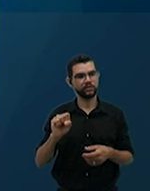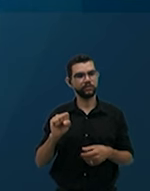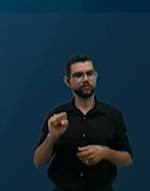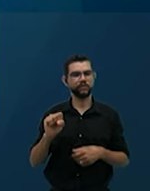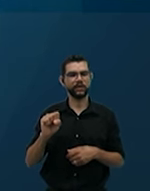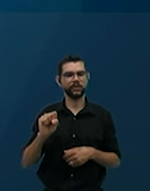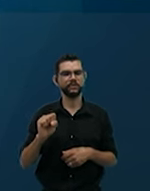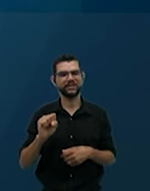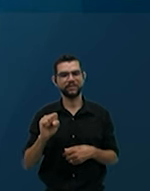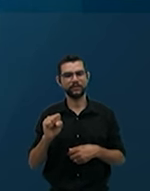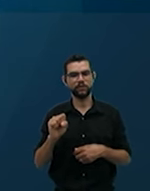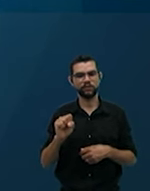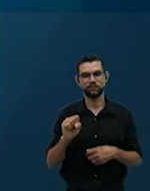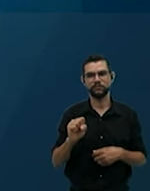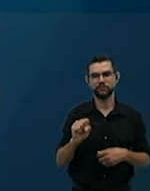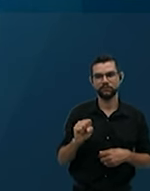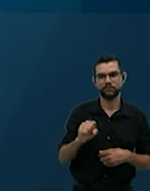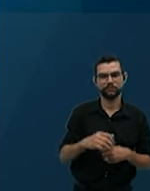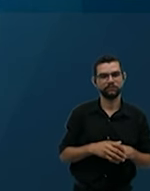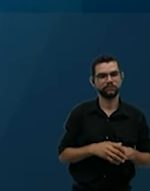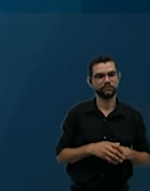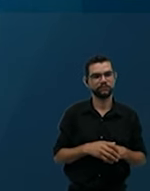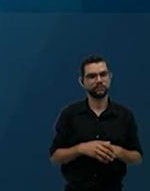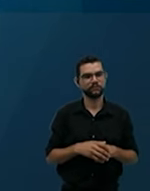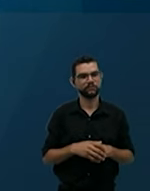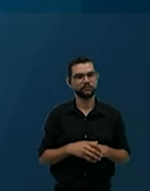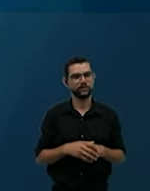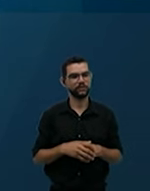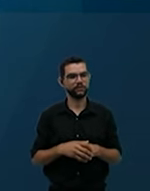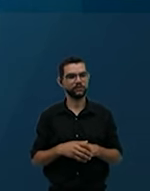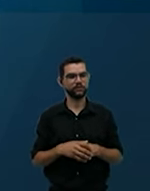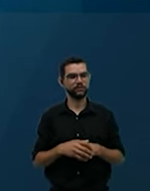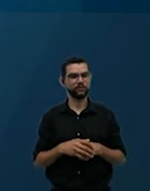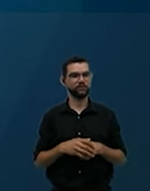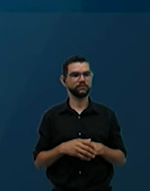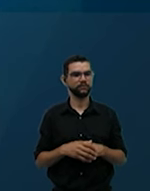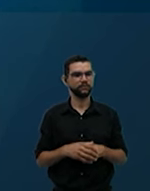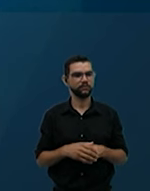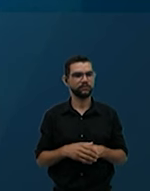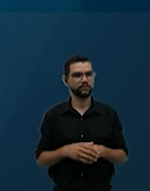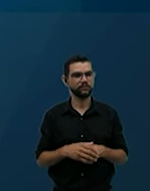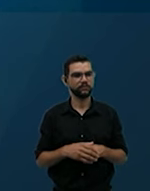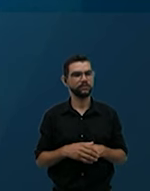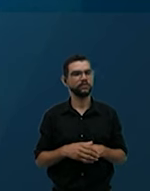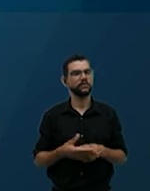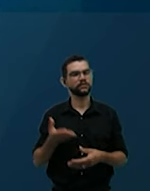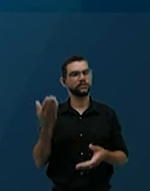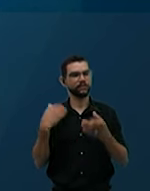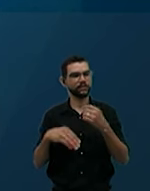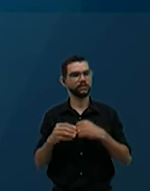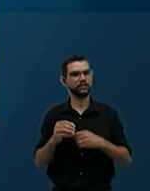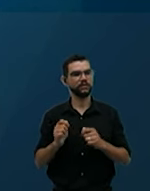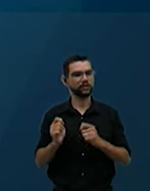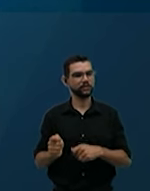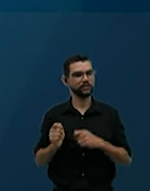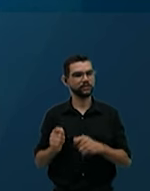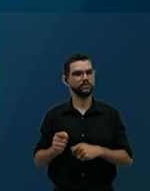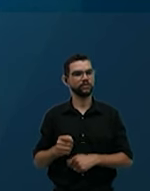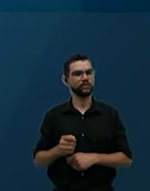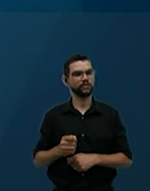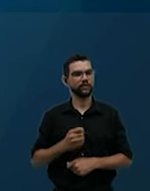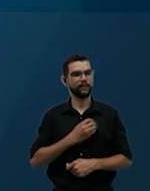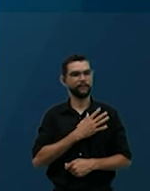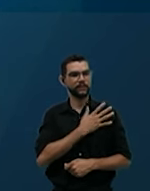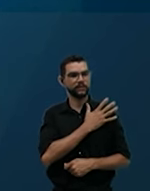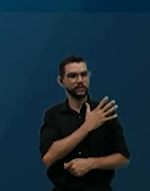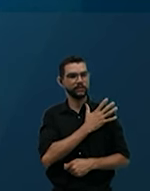como chamada perseguição política sofrida durante a ditadura militar. Então, que a responsabilidade da União, nesse caso,